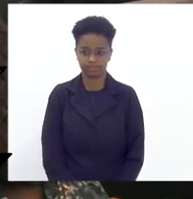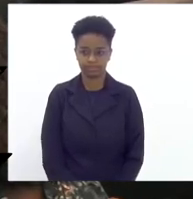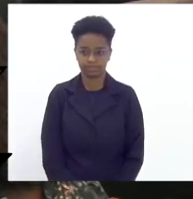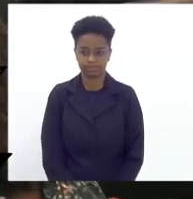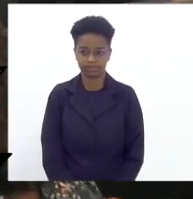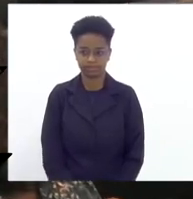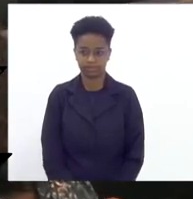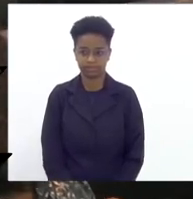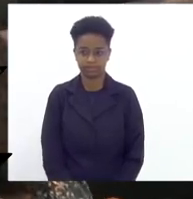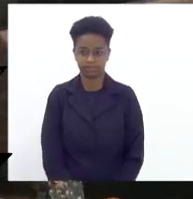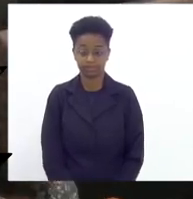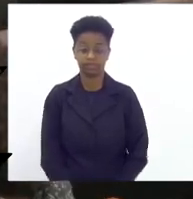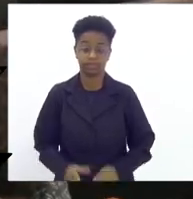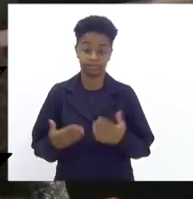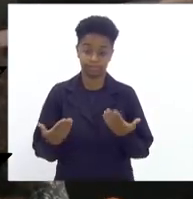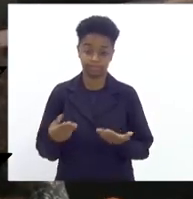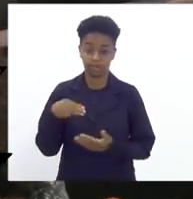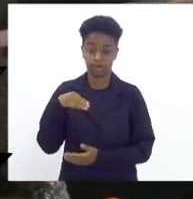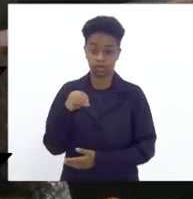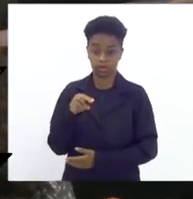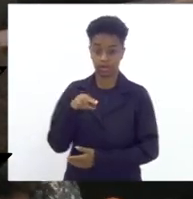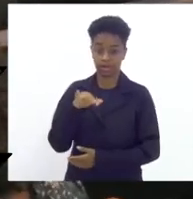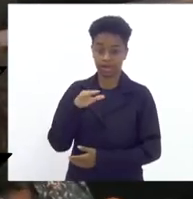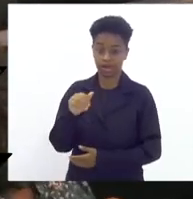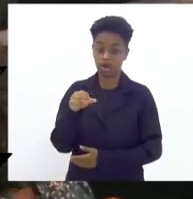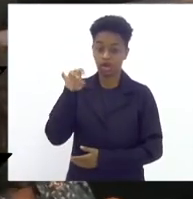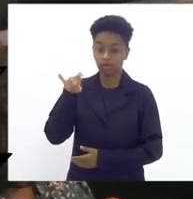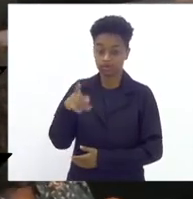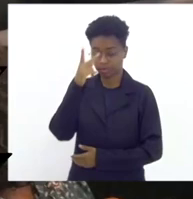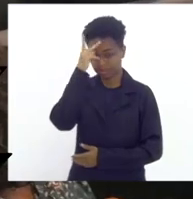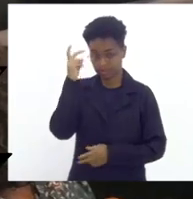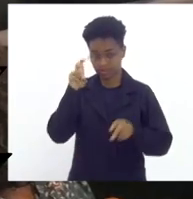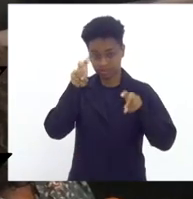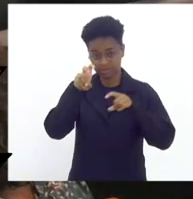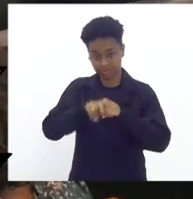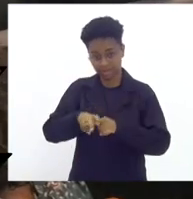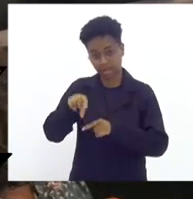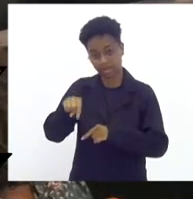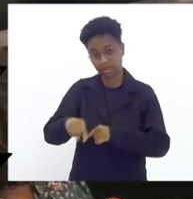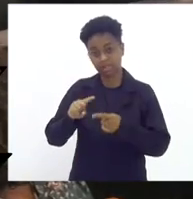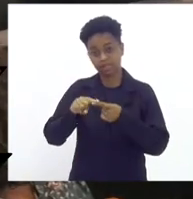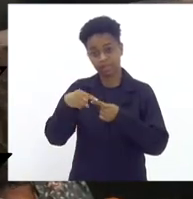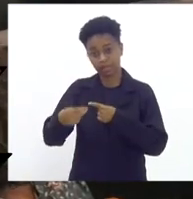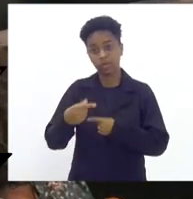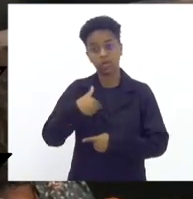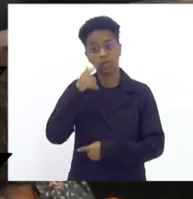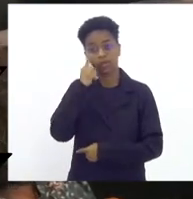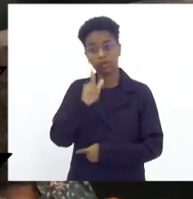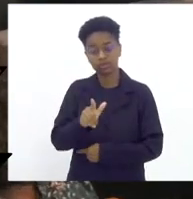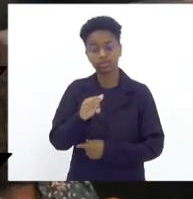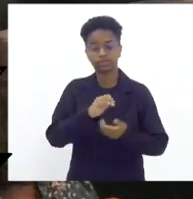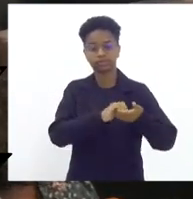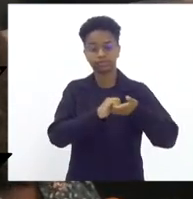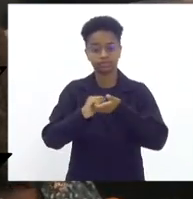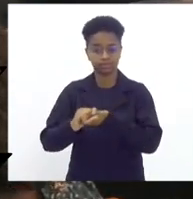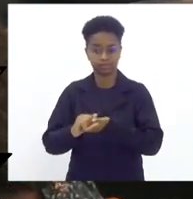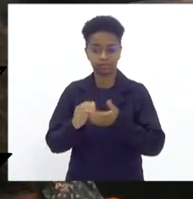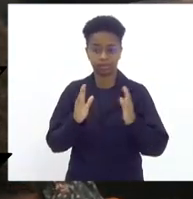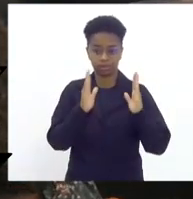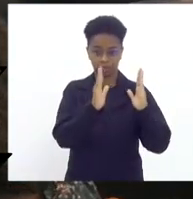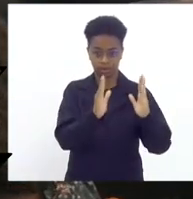Então Mônica você é a nossa última componente da mesa que faltava e depois eu consigo passar para as saudações do bloco